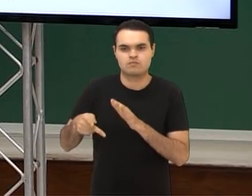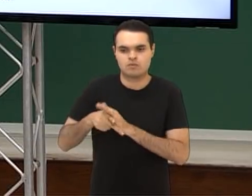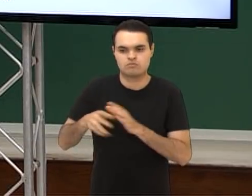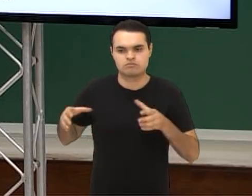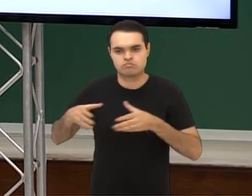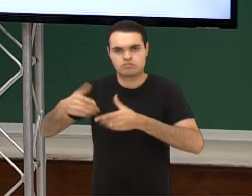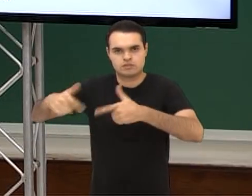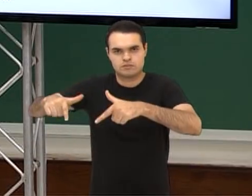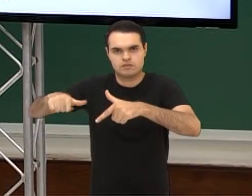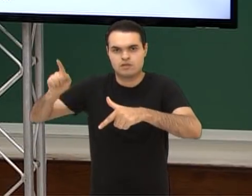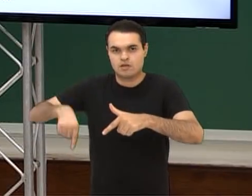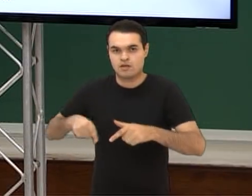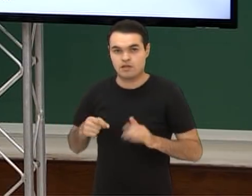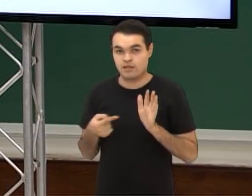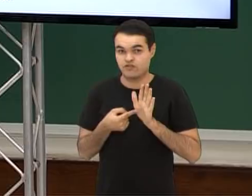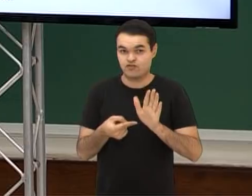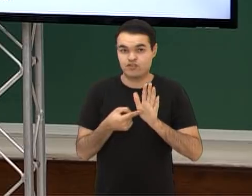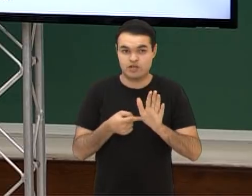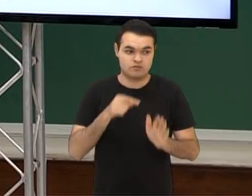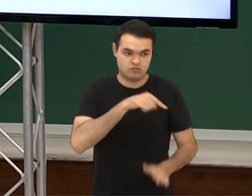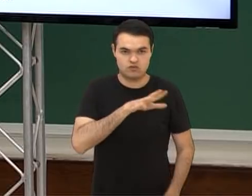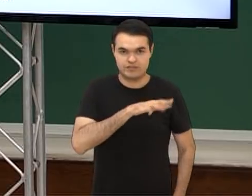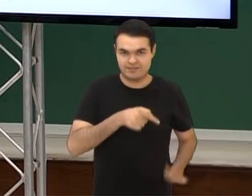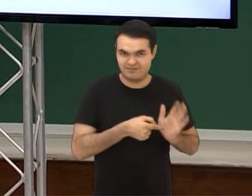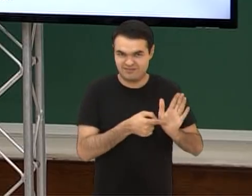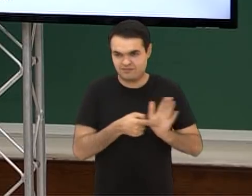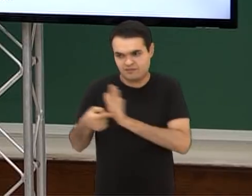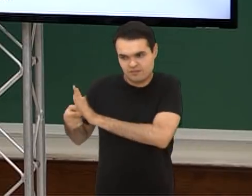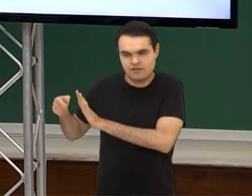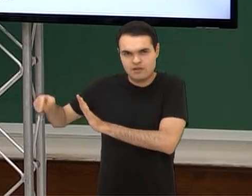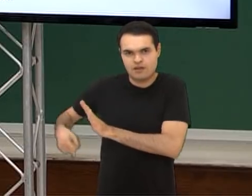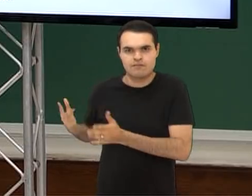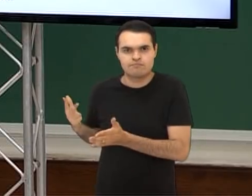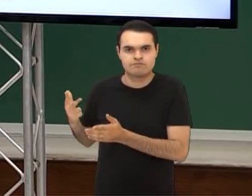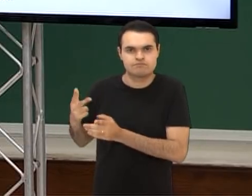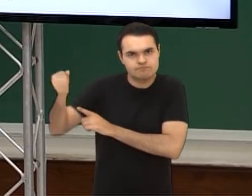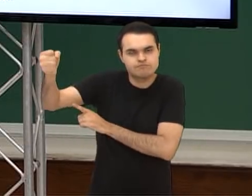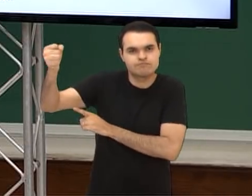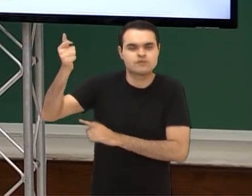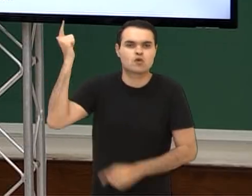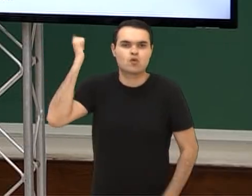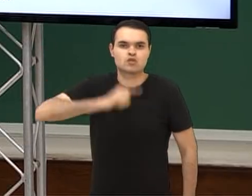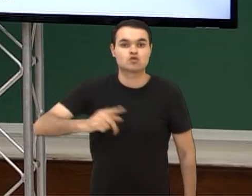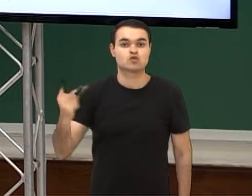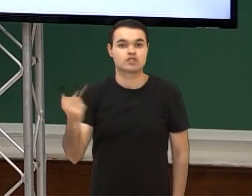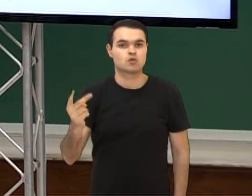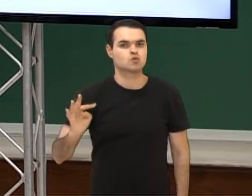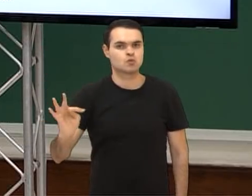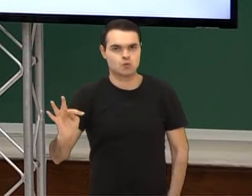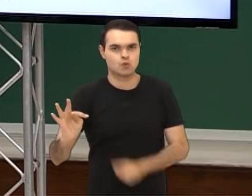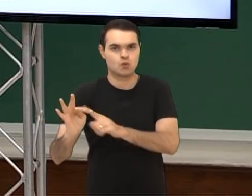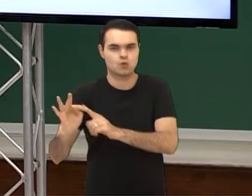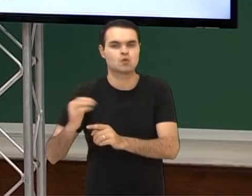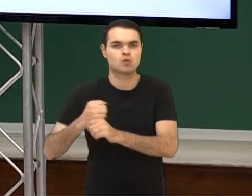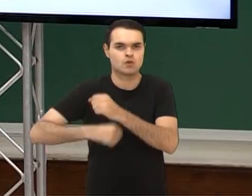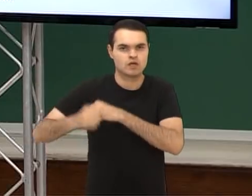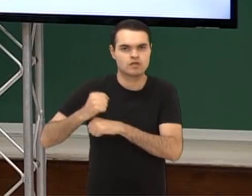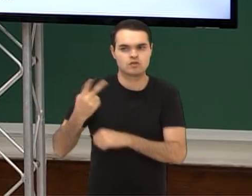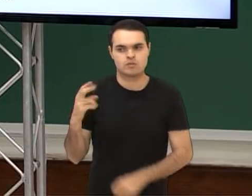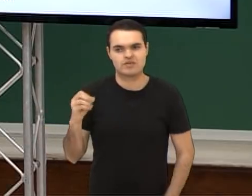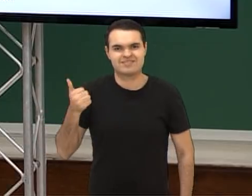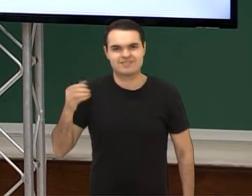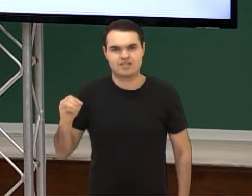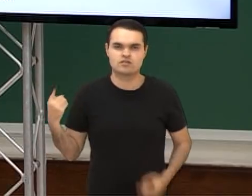como sucessora de Lula à presidência da República e venceu a disputa no segundo turno, em 2010,